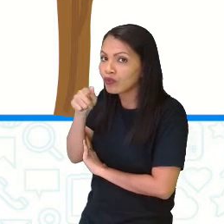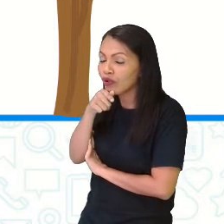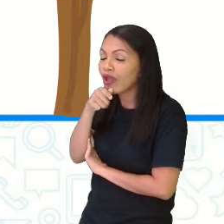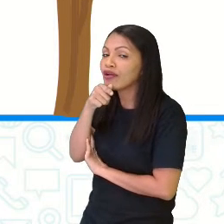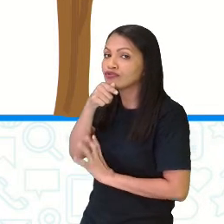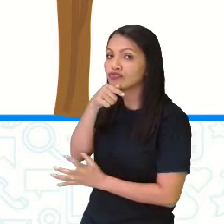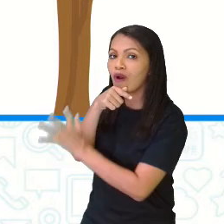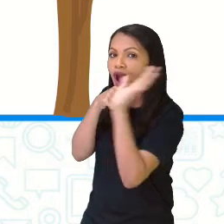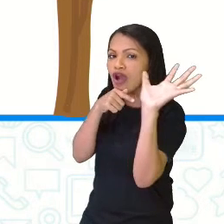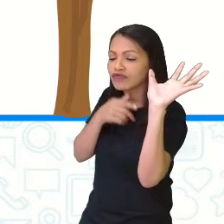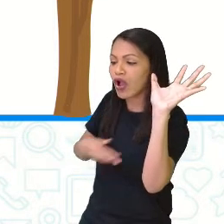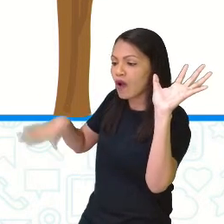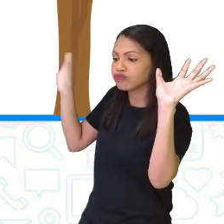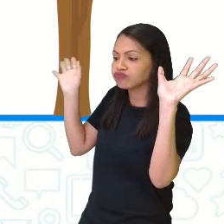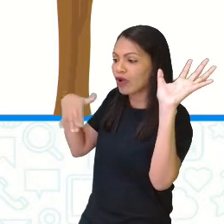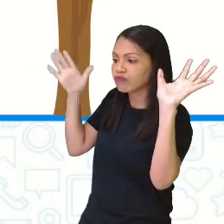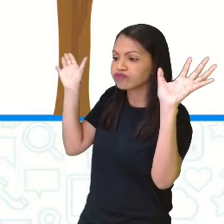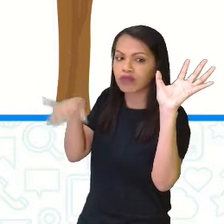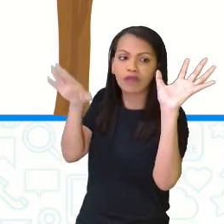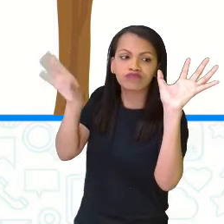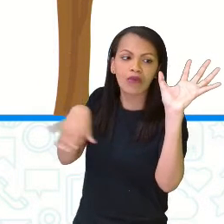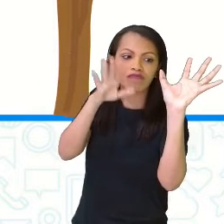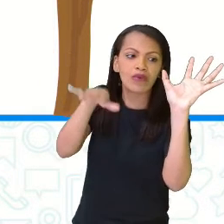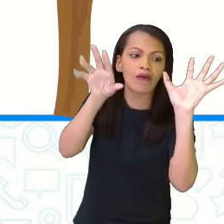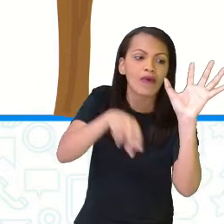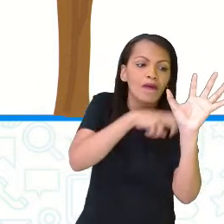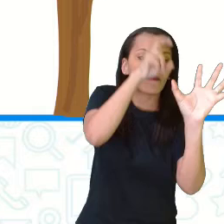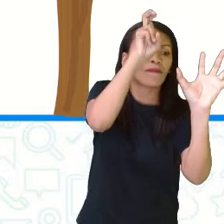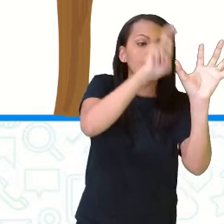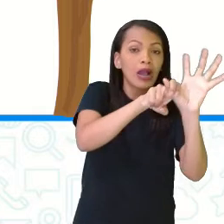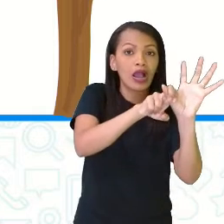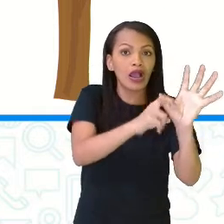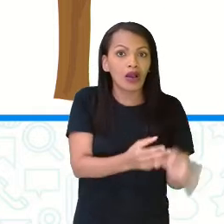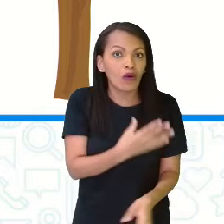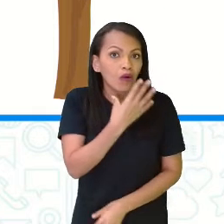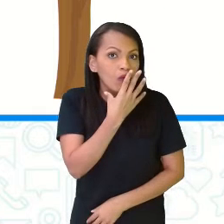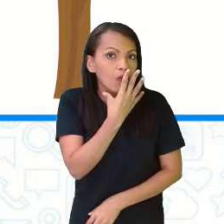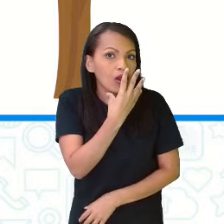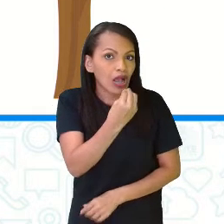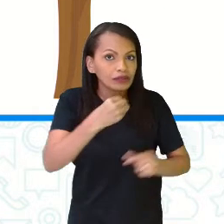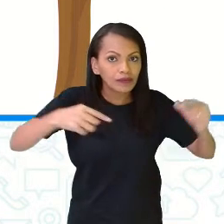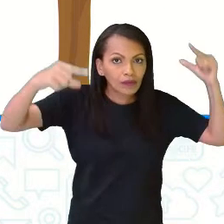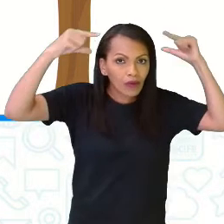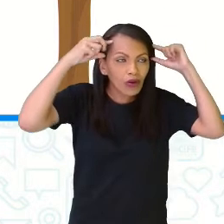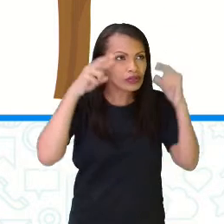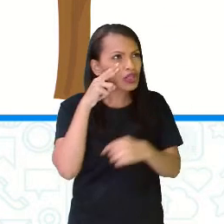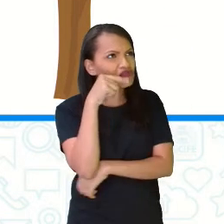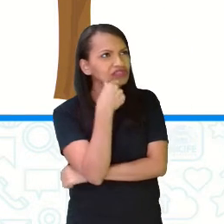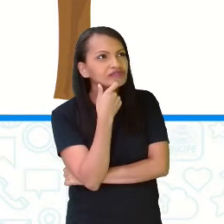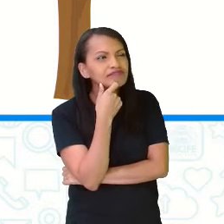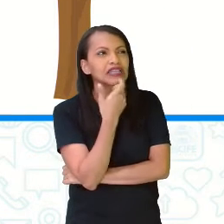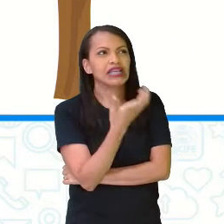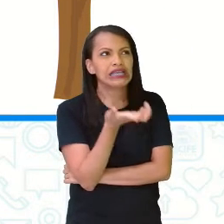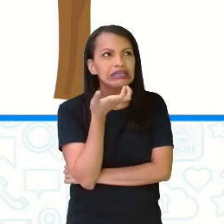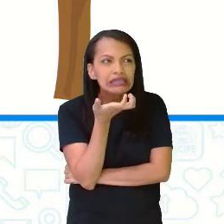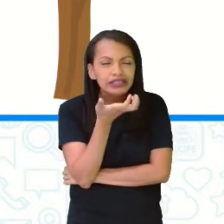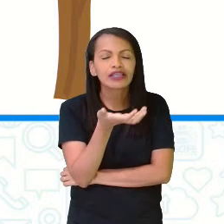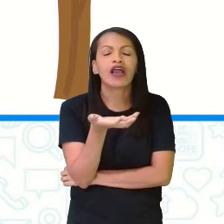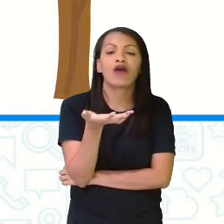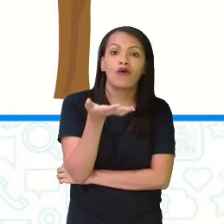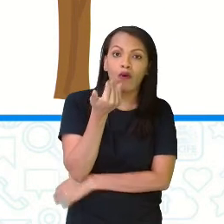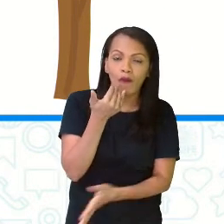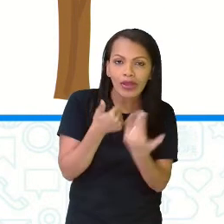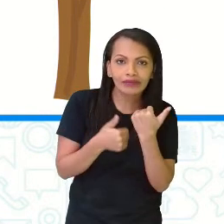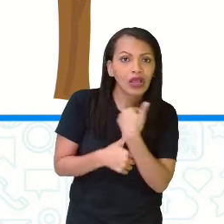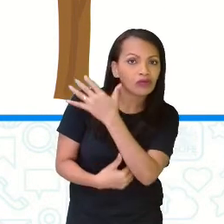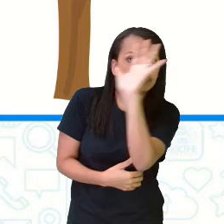árvore. Uma raposa, ao vê-lo, desejou tomar posse do queijo para comer. Colocou-se ao pé da árvore e